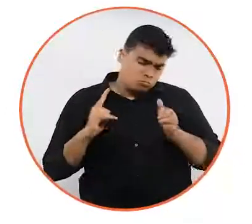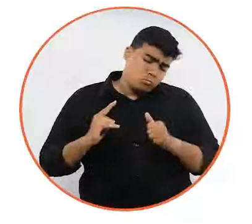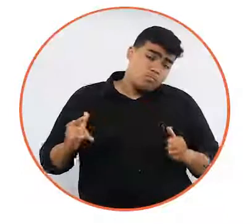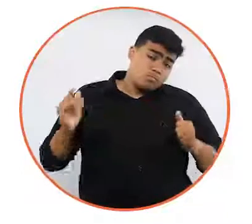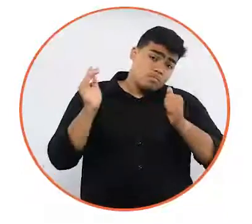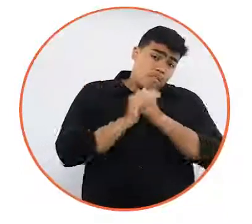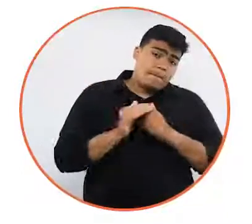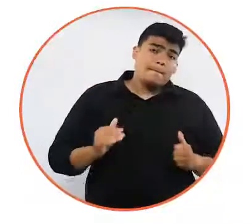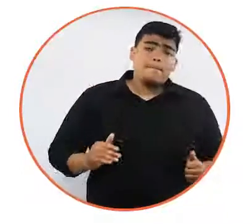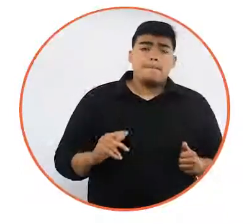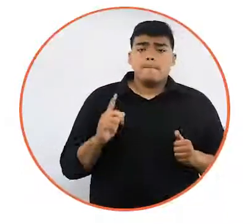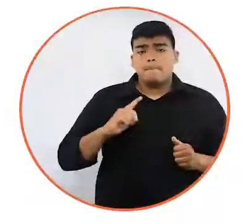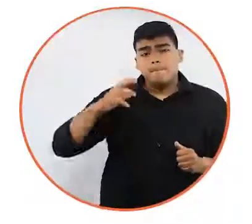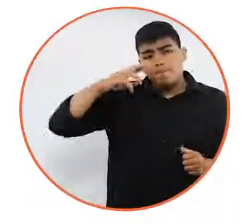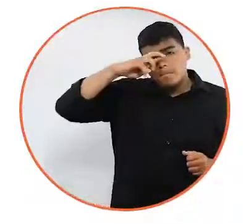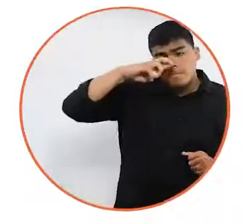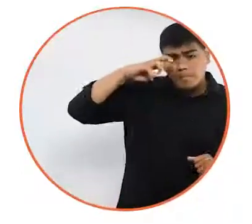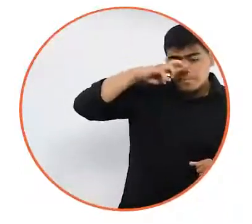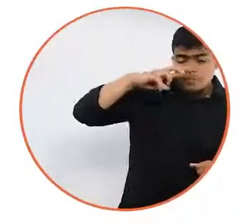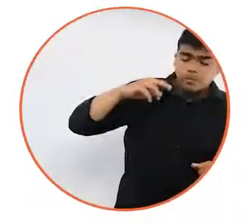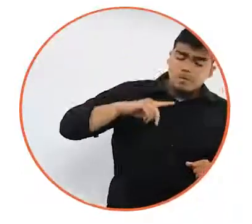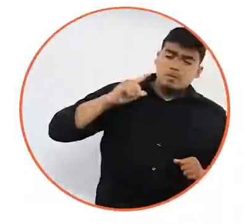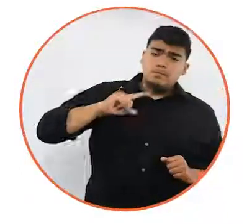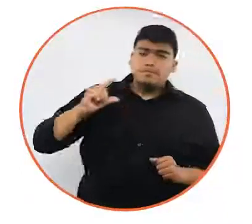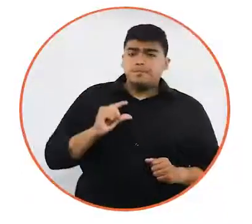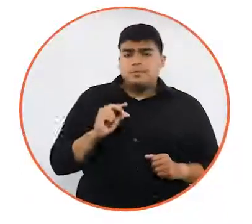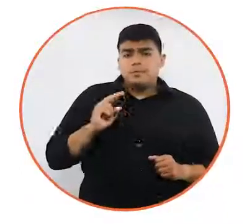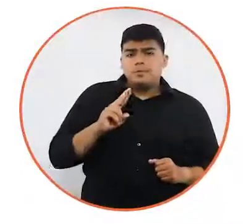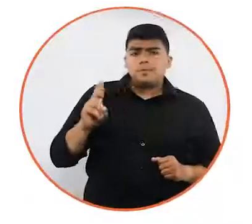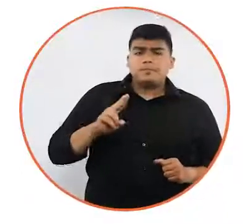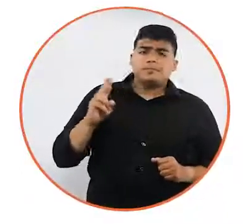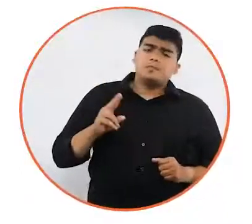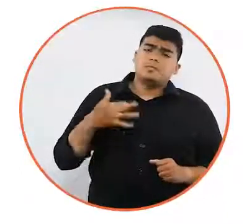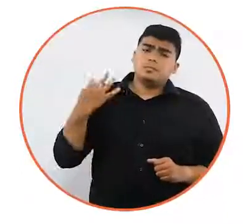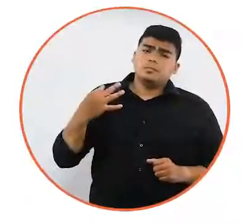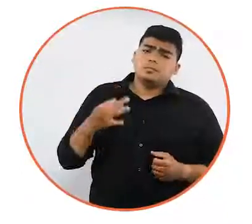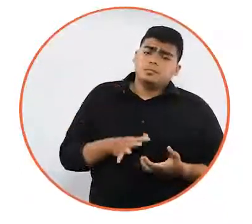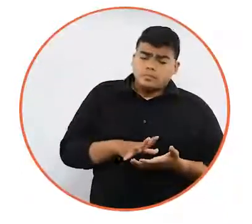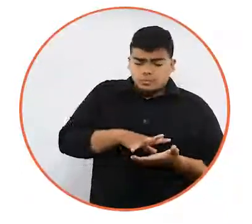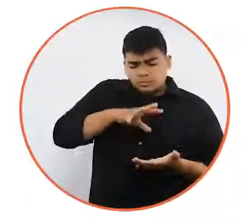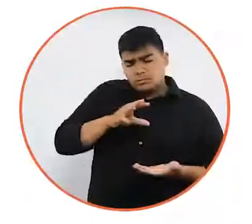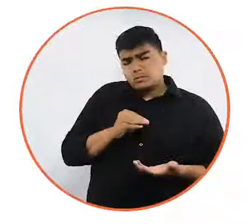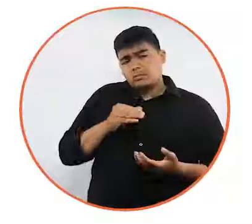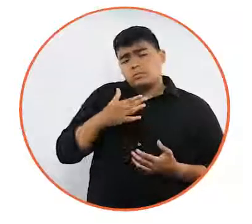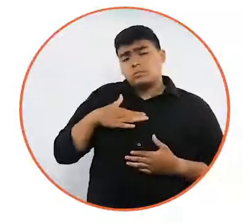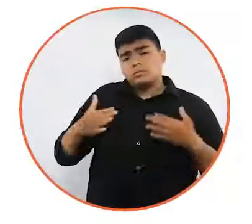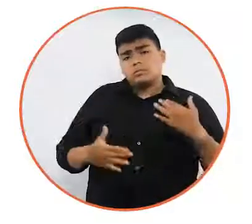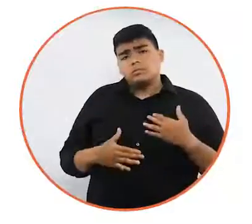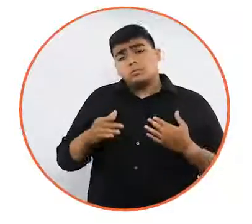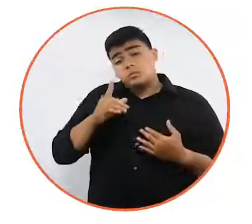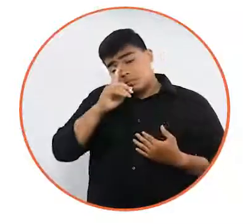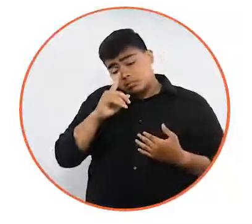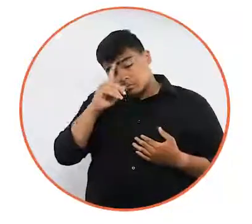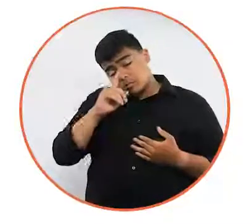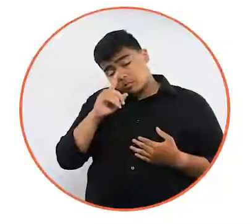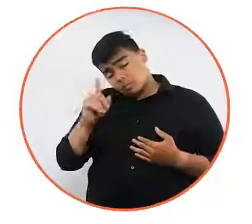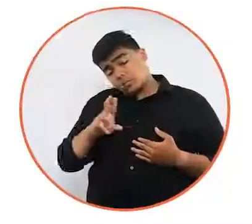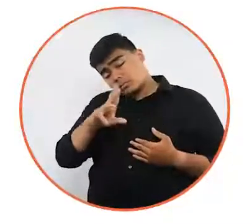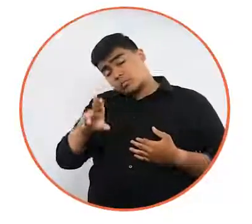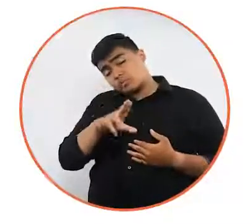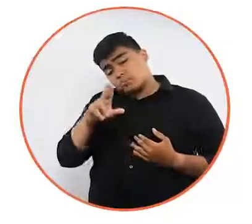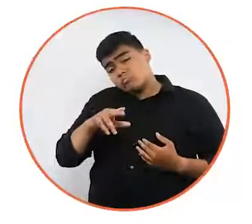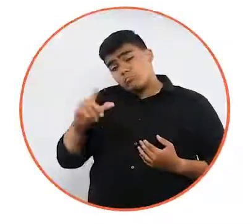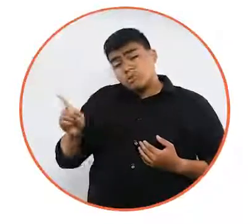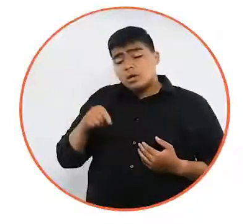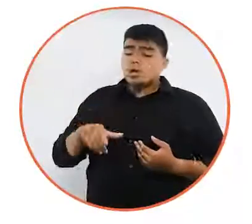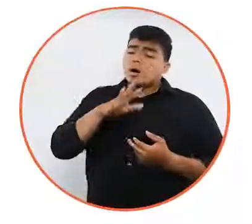está lá infiltrada, né? Os espiões que vão da unha na alma, um porco belicoso. Olha esse termo usado,